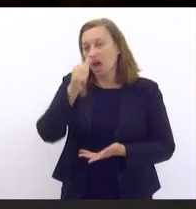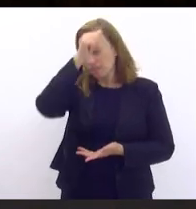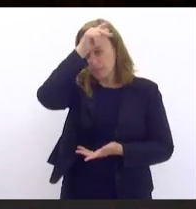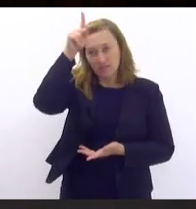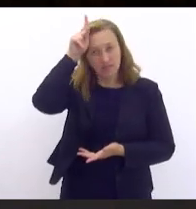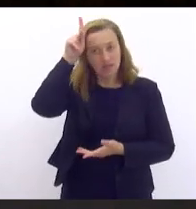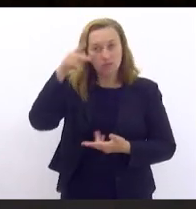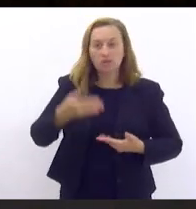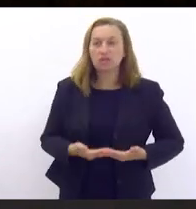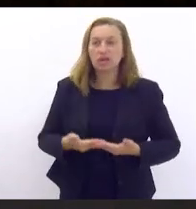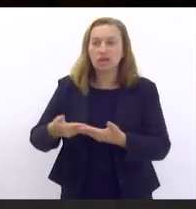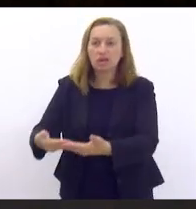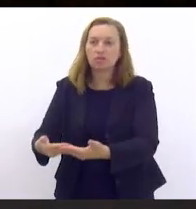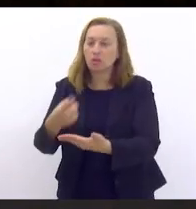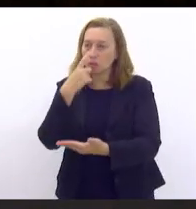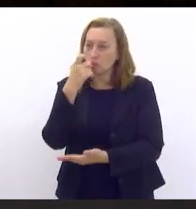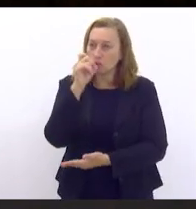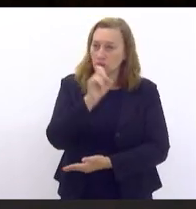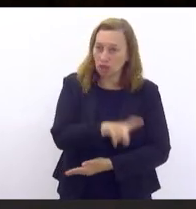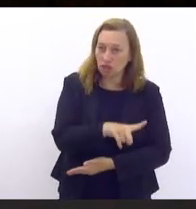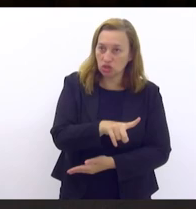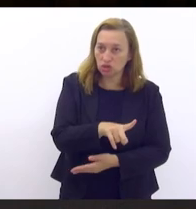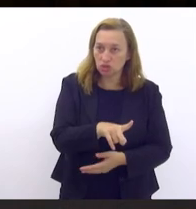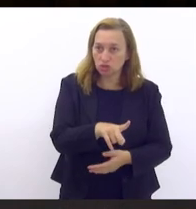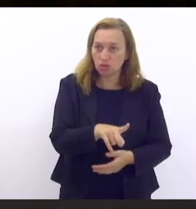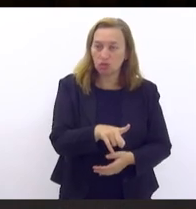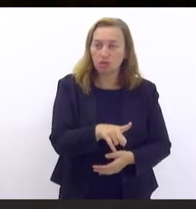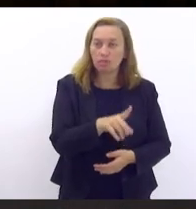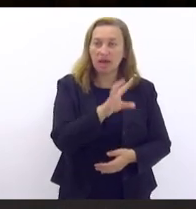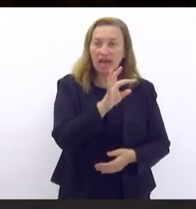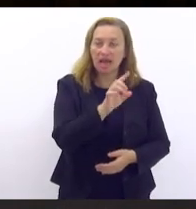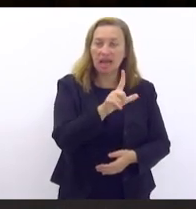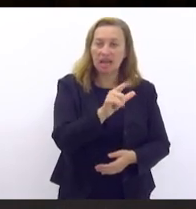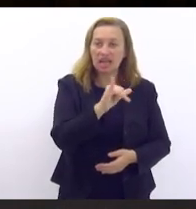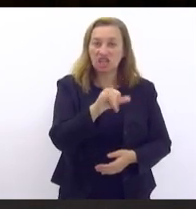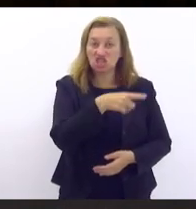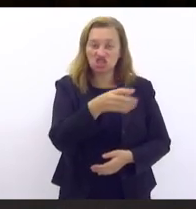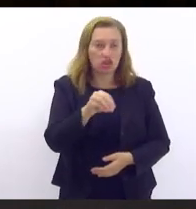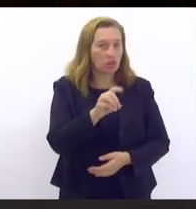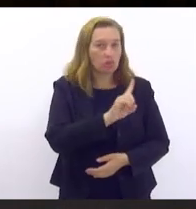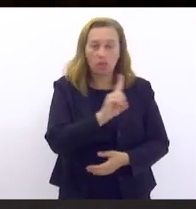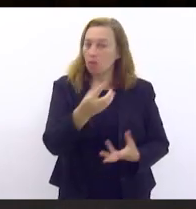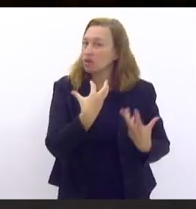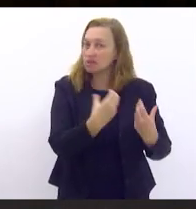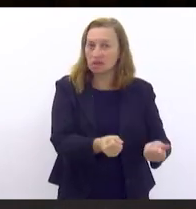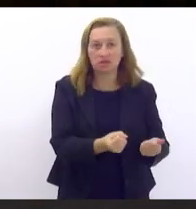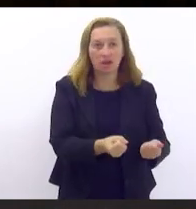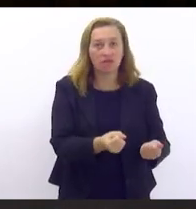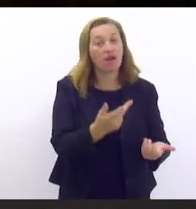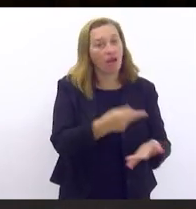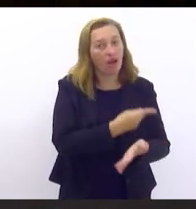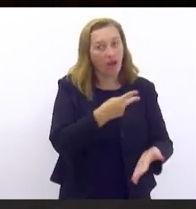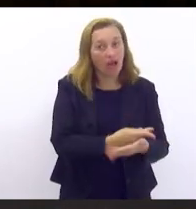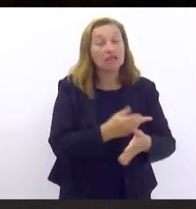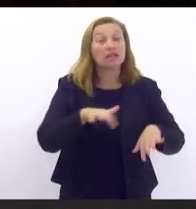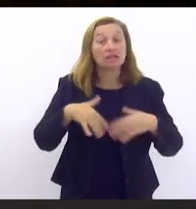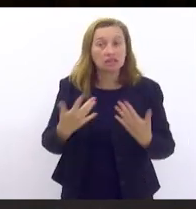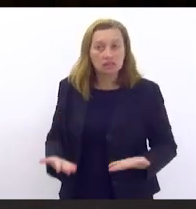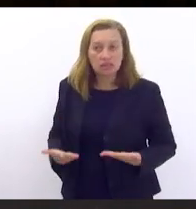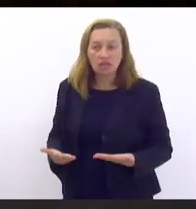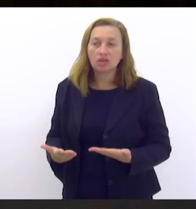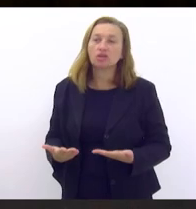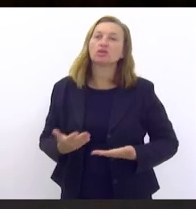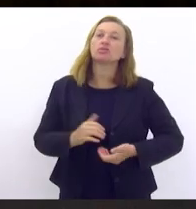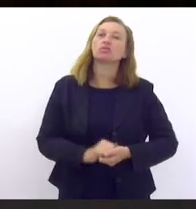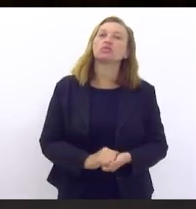tá encaminhando o seu resíduo para lixão isso não é mais aceitável né Isso não deve ser mais aceitável então no âmbito